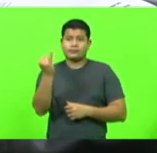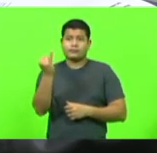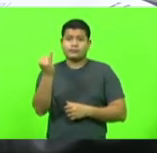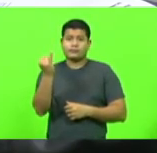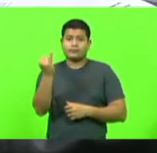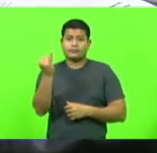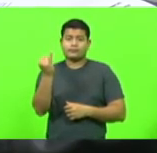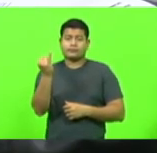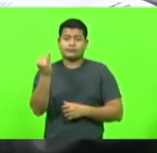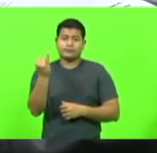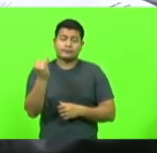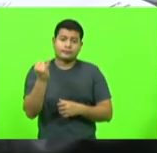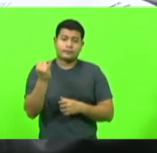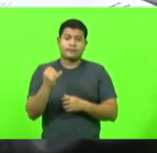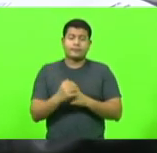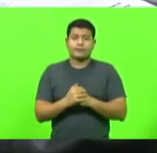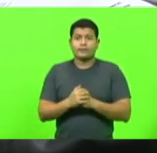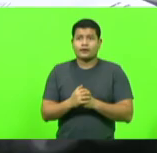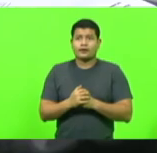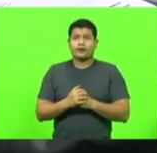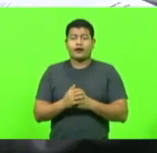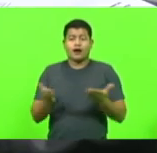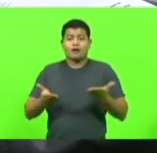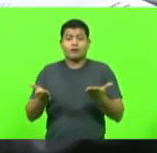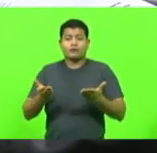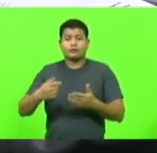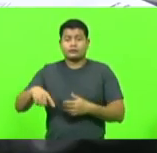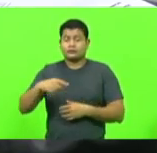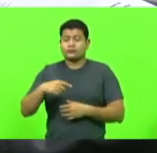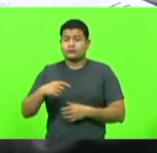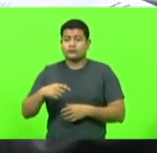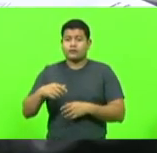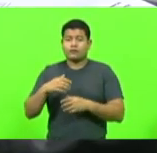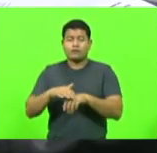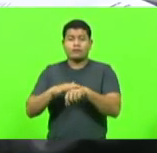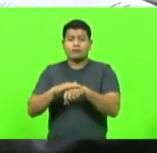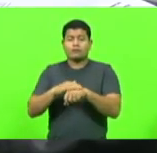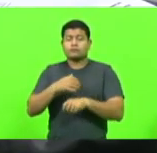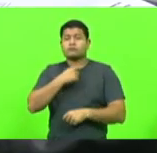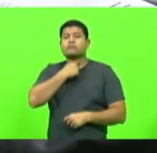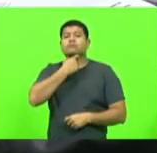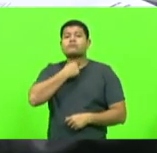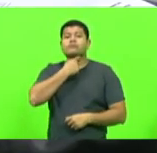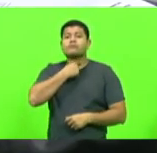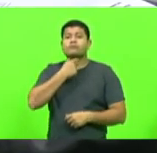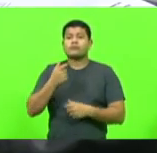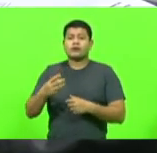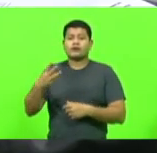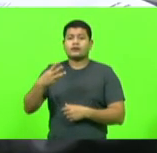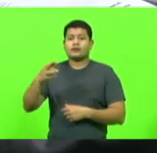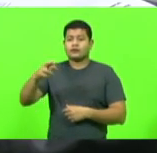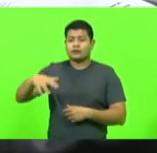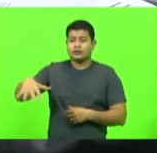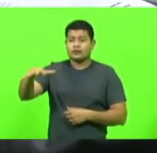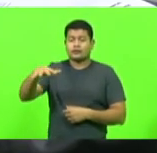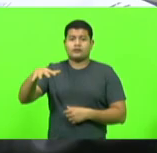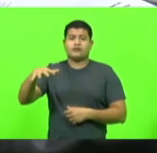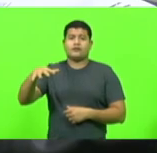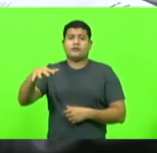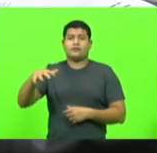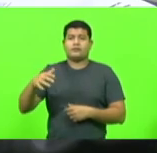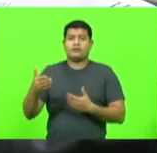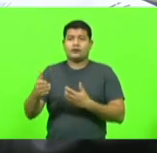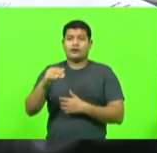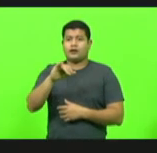agora o Conselho Regional de Fonoaudiologia, Terceira Região, CREFONO, a Jaqueline Maria Ijuim.